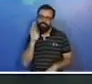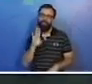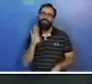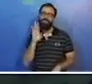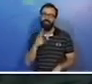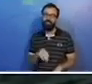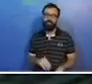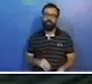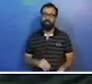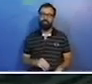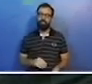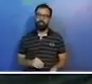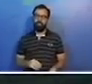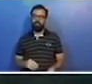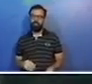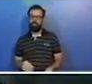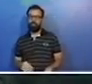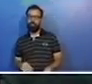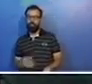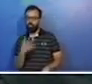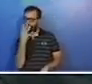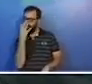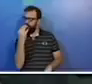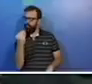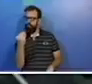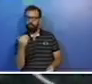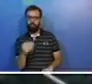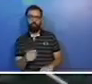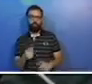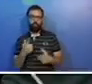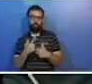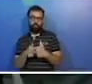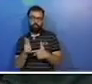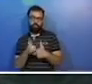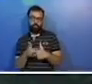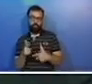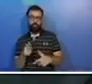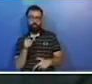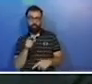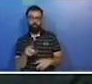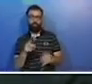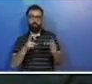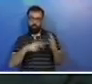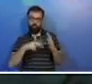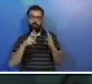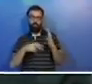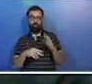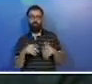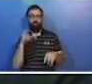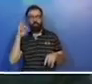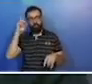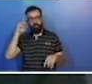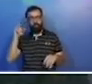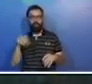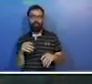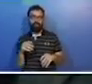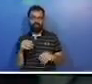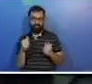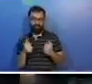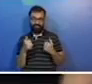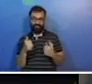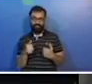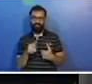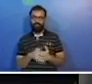chamado coiote. A professora não vai ler certinho, eu quero que vocês leiam depois, porque é uma história interessante. E outra